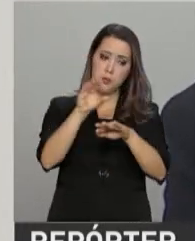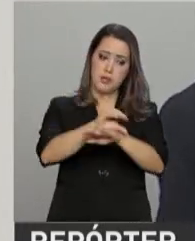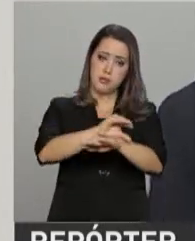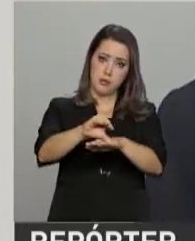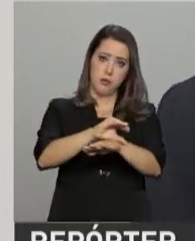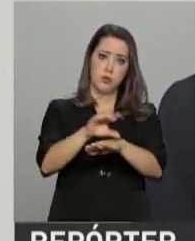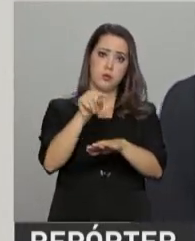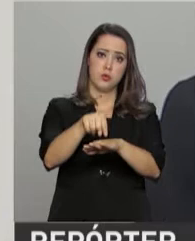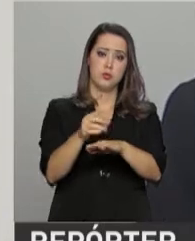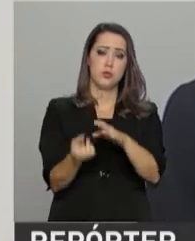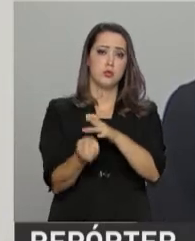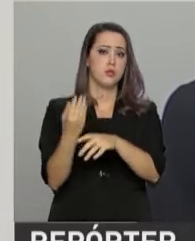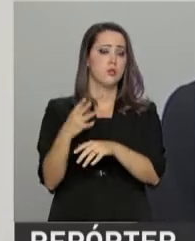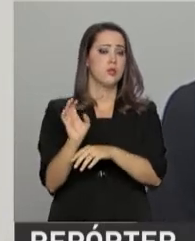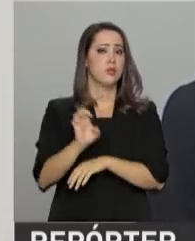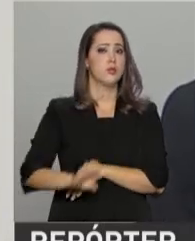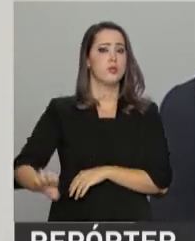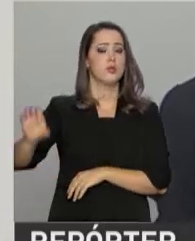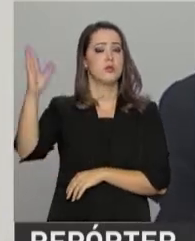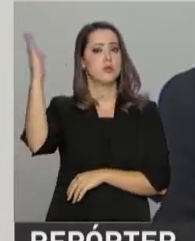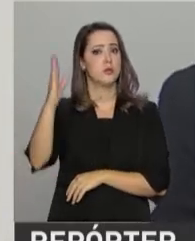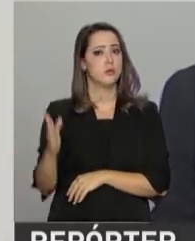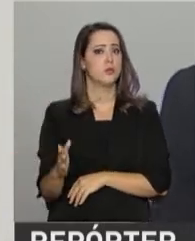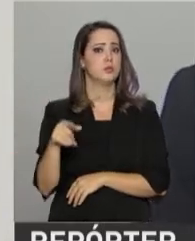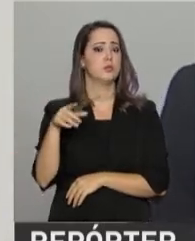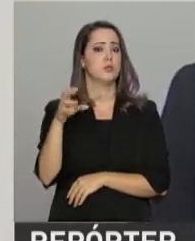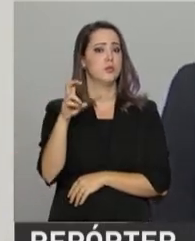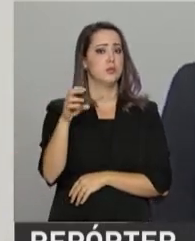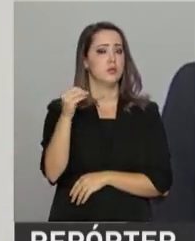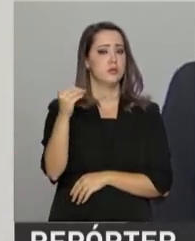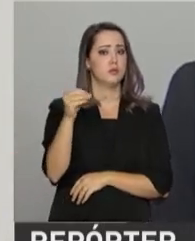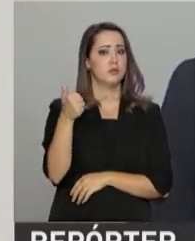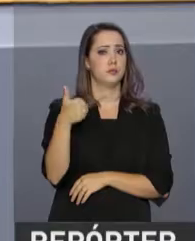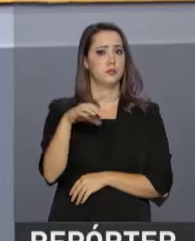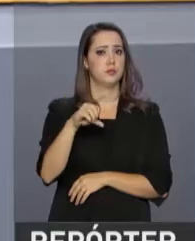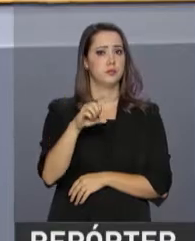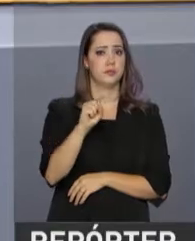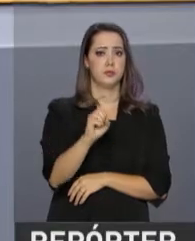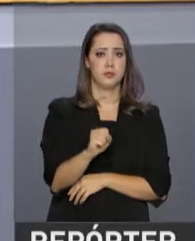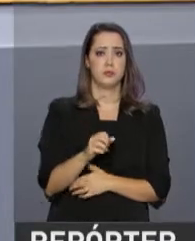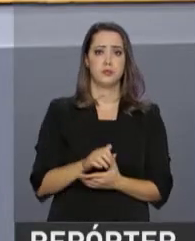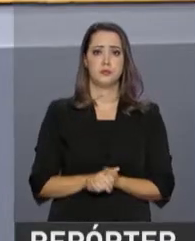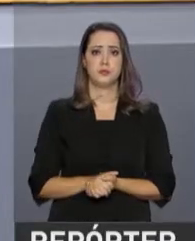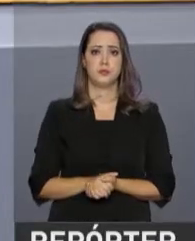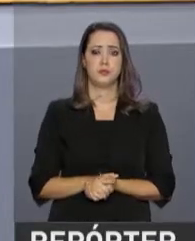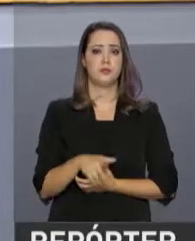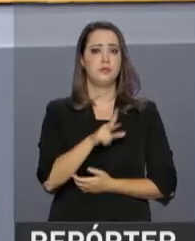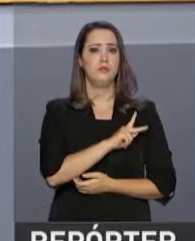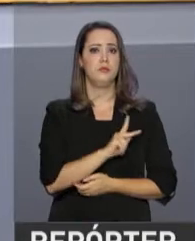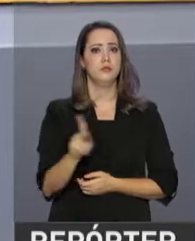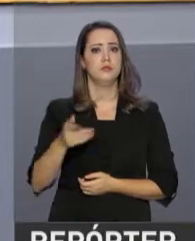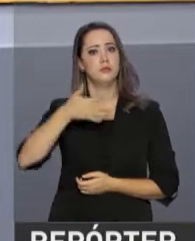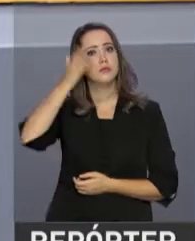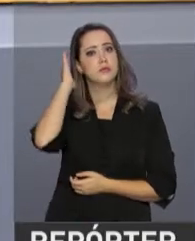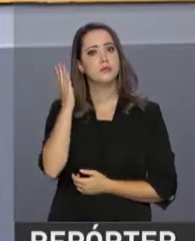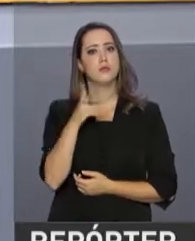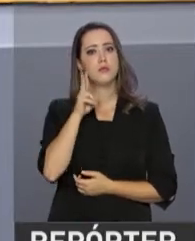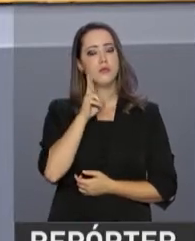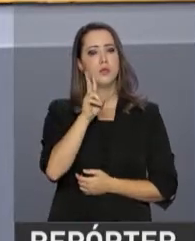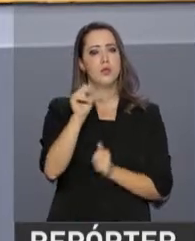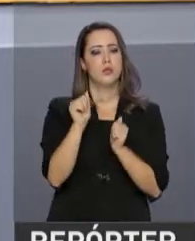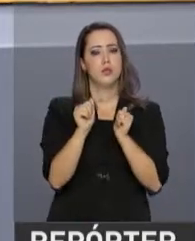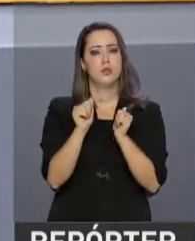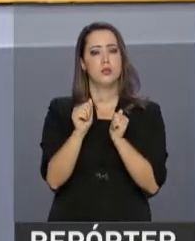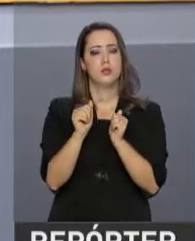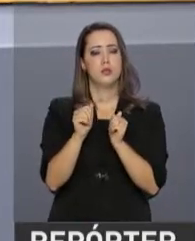quando criou o estado brasileiro em 5 de outubro de 1988 e o presidente michel temer acompanhado